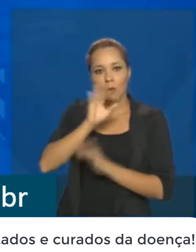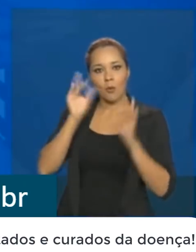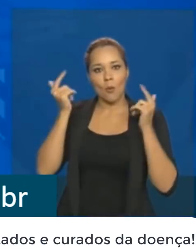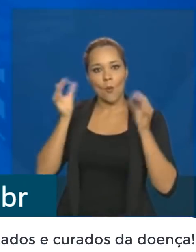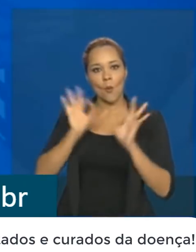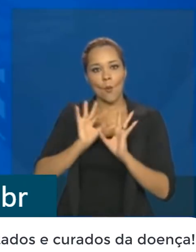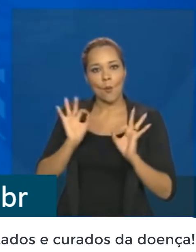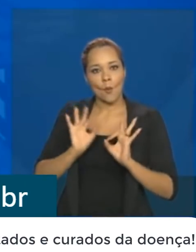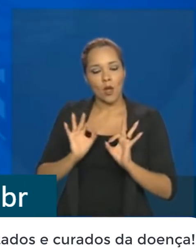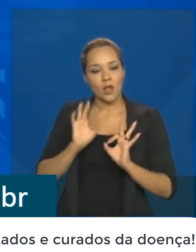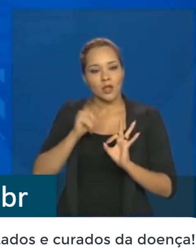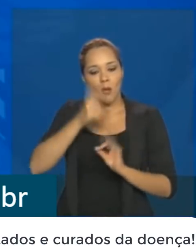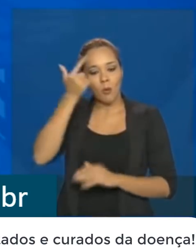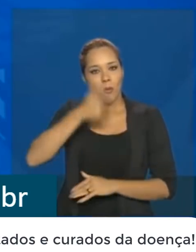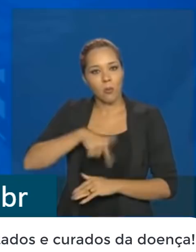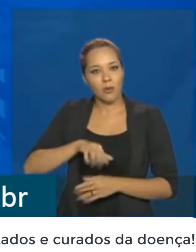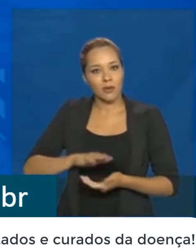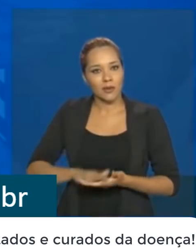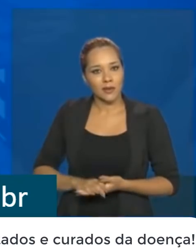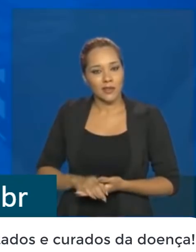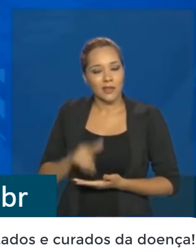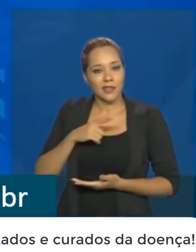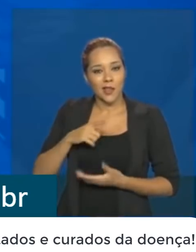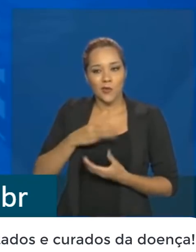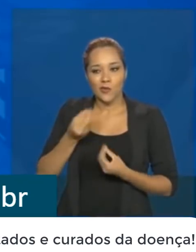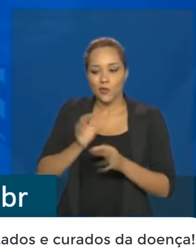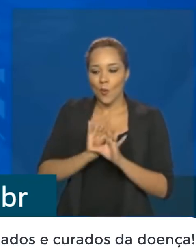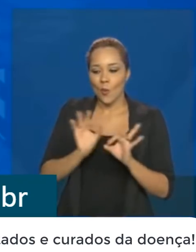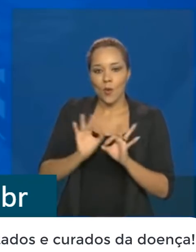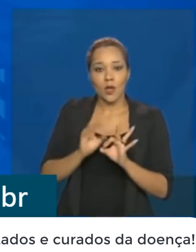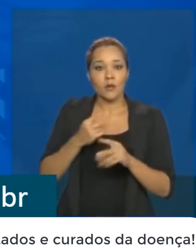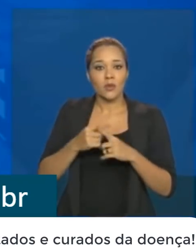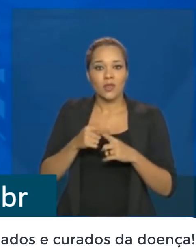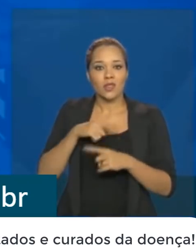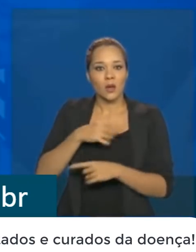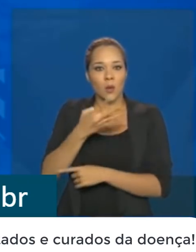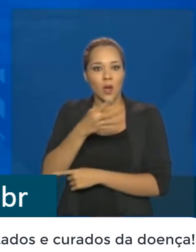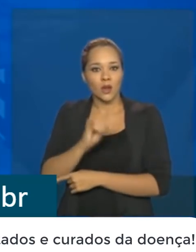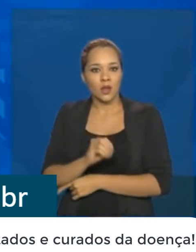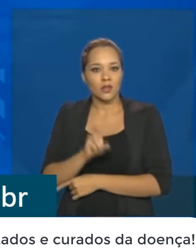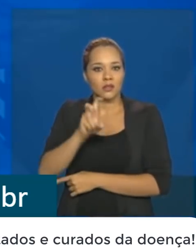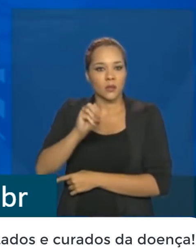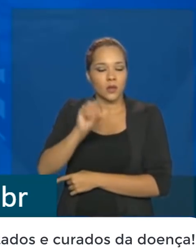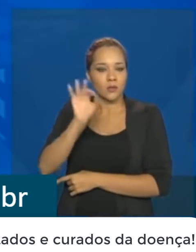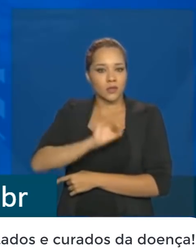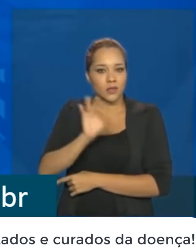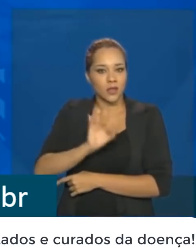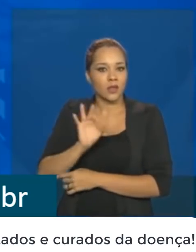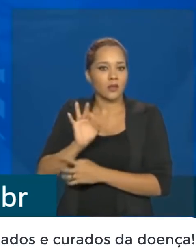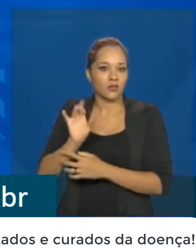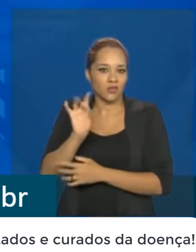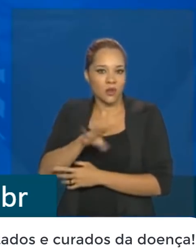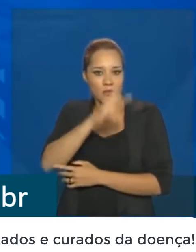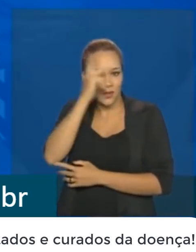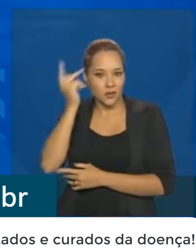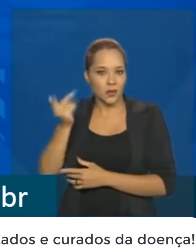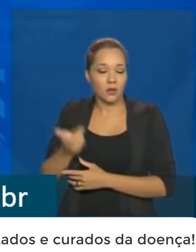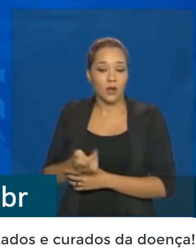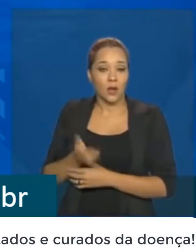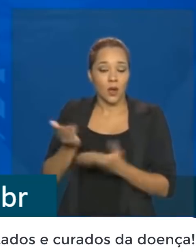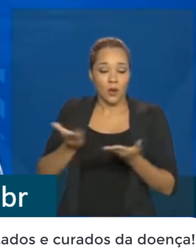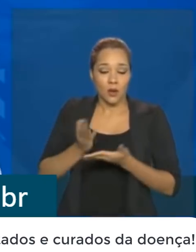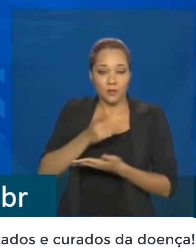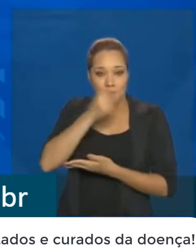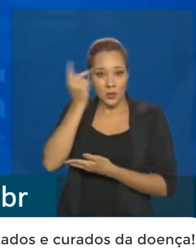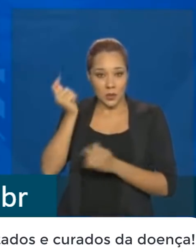maioria dos hospitais brasileiros hoje estão trabalhando com 40, 50% da sua capacidade. A capacidade de atendimento